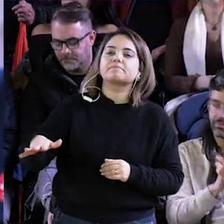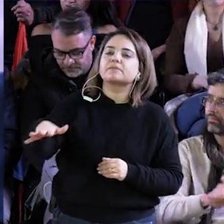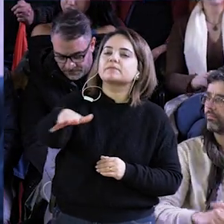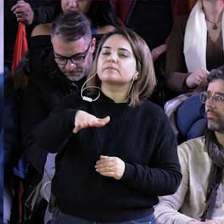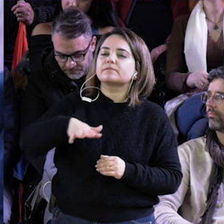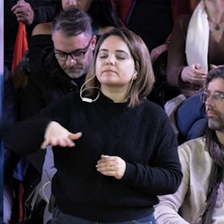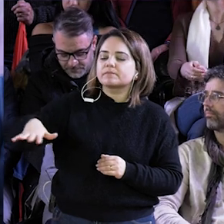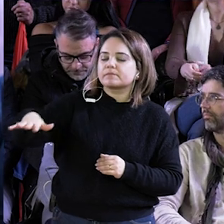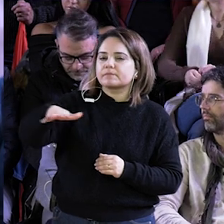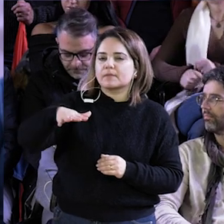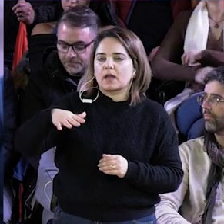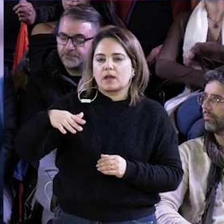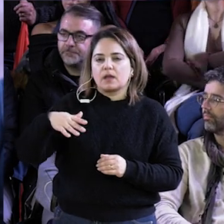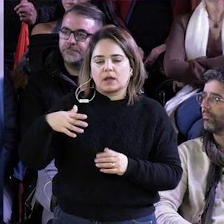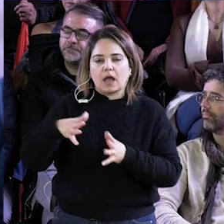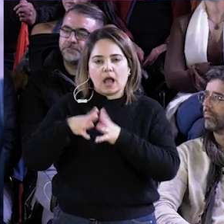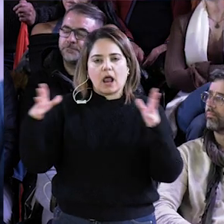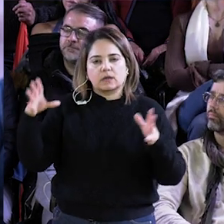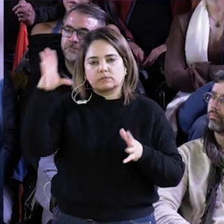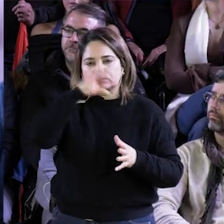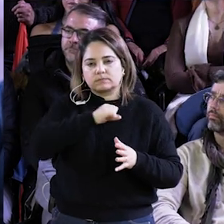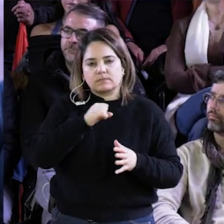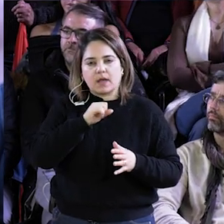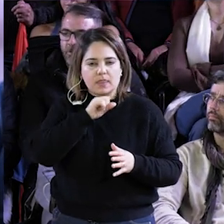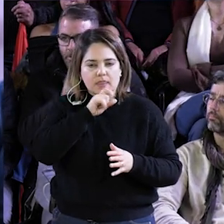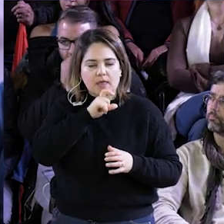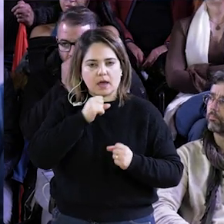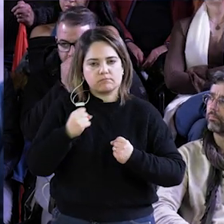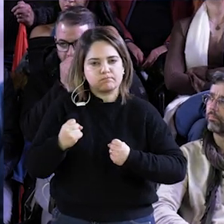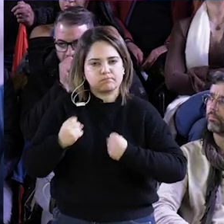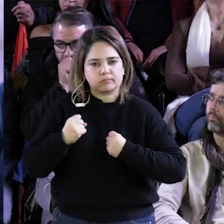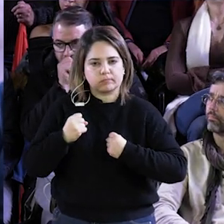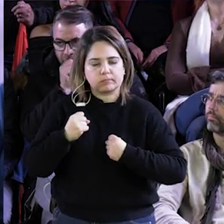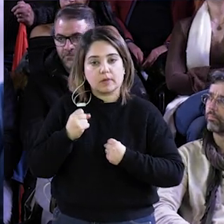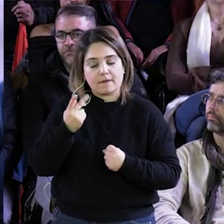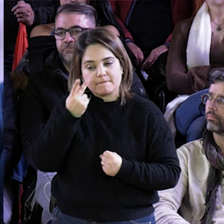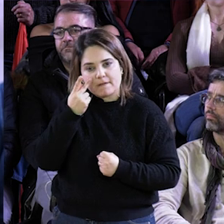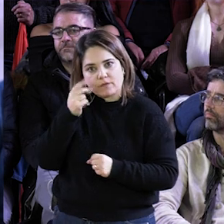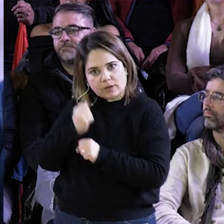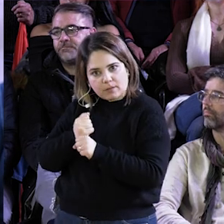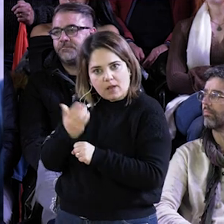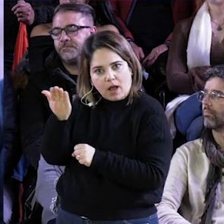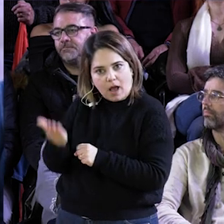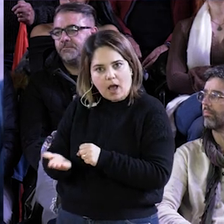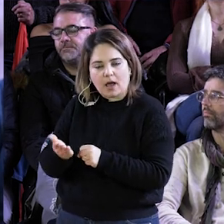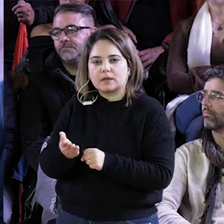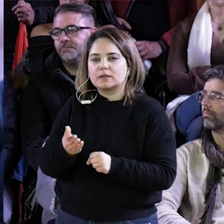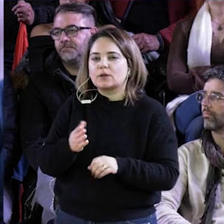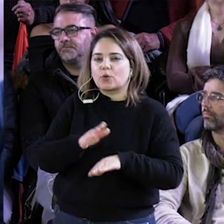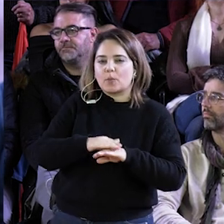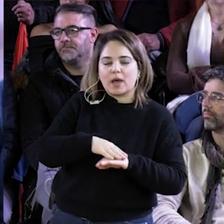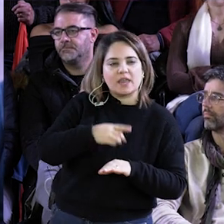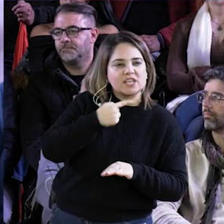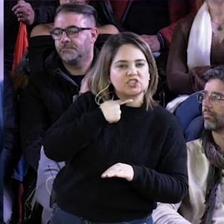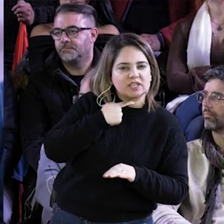Nos lugares da maior exploração, há sempre formas de resistência desse trabalho vivo. Onde se forja o despotismo